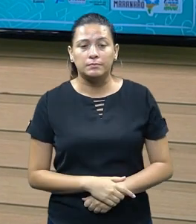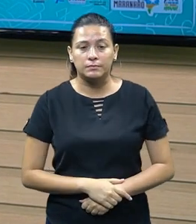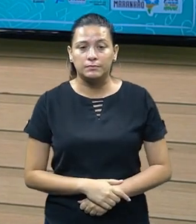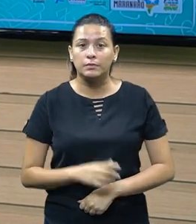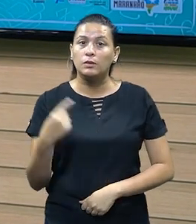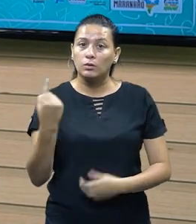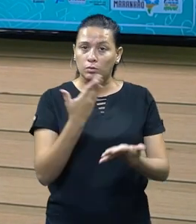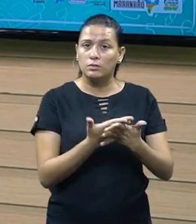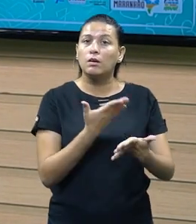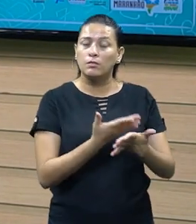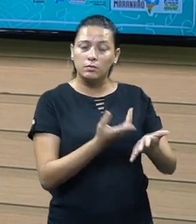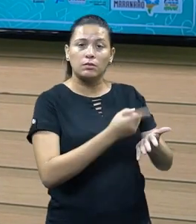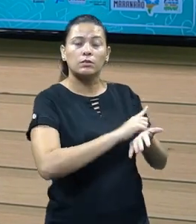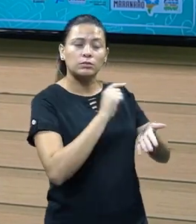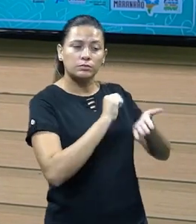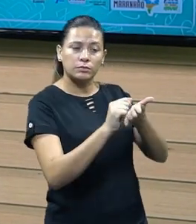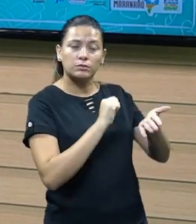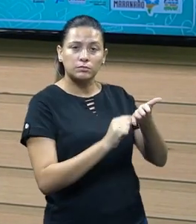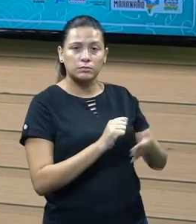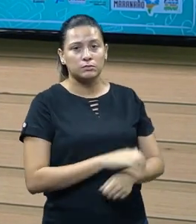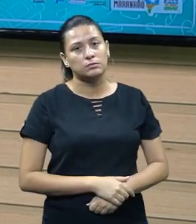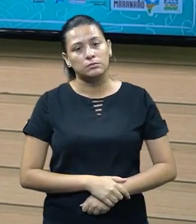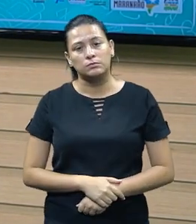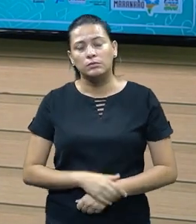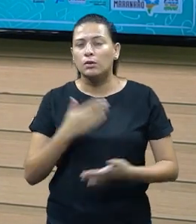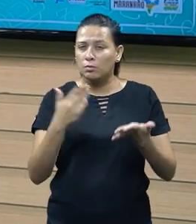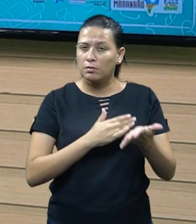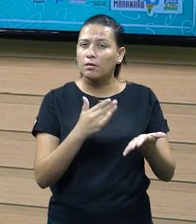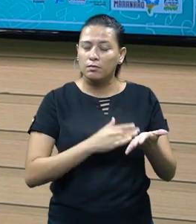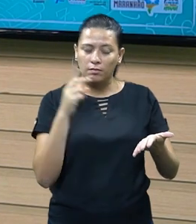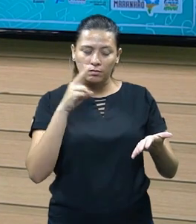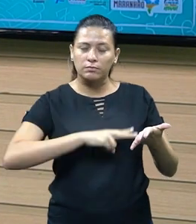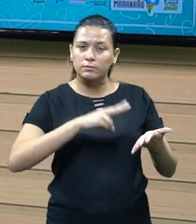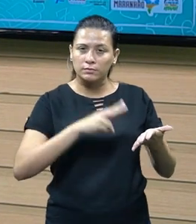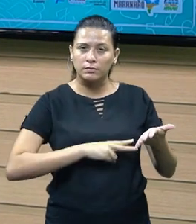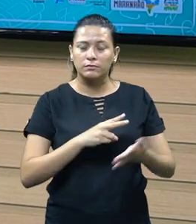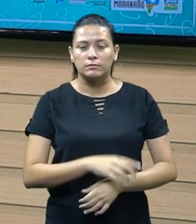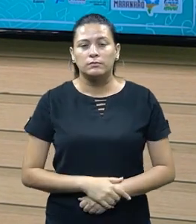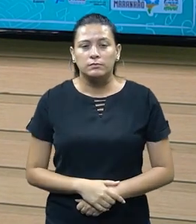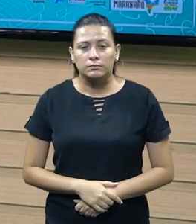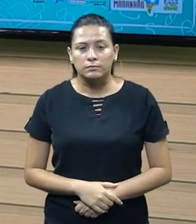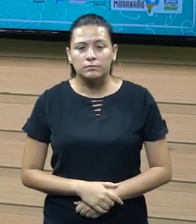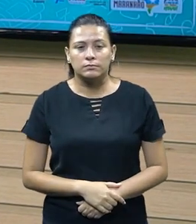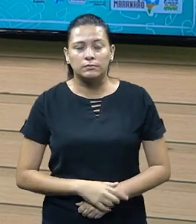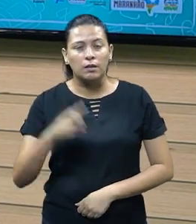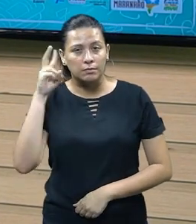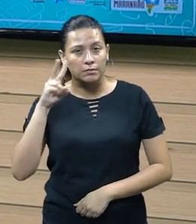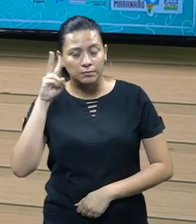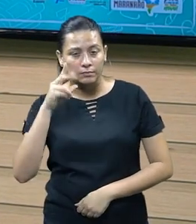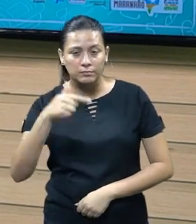nós já temos a nossa aula sobre fichamento então peguem aí de volta os caderninhos de vocês que fizeram anotações